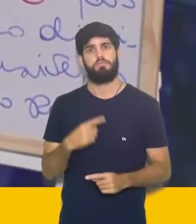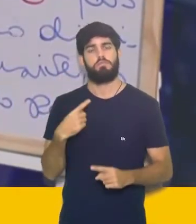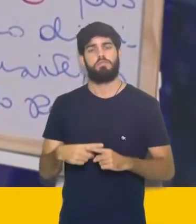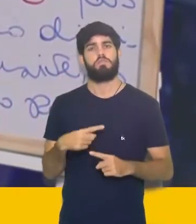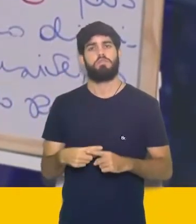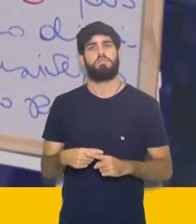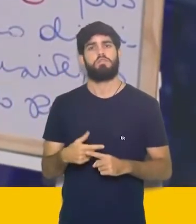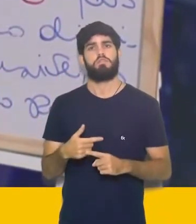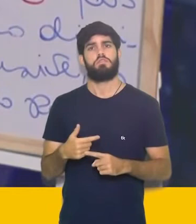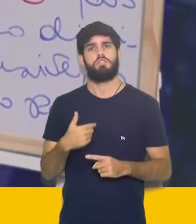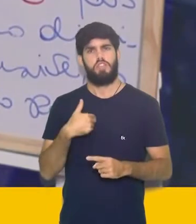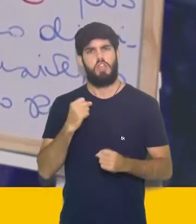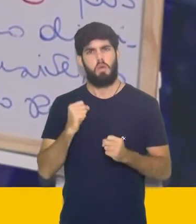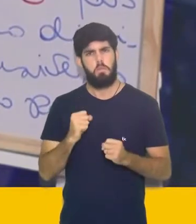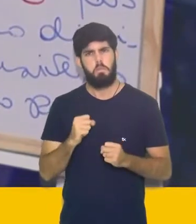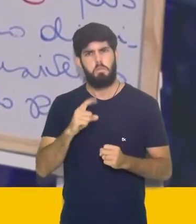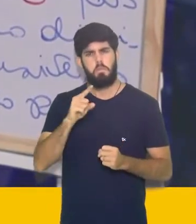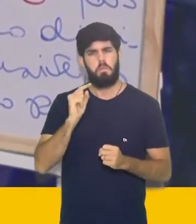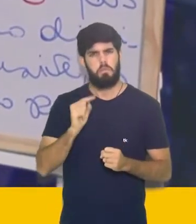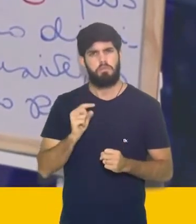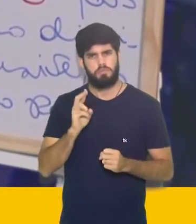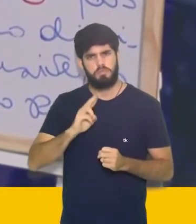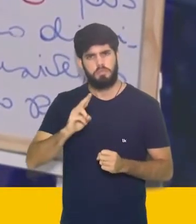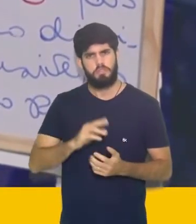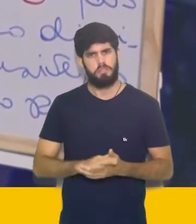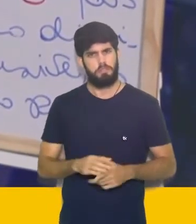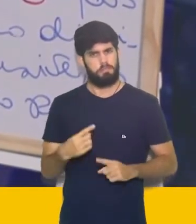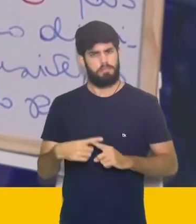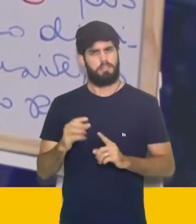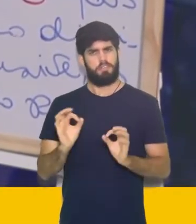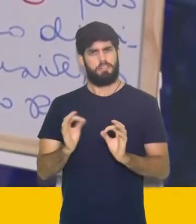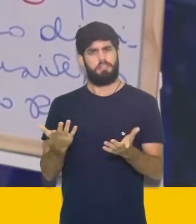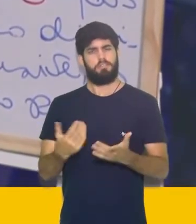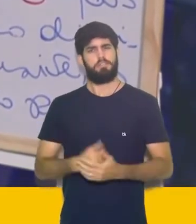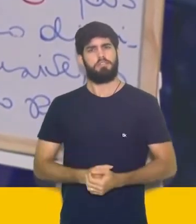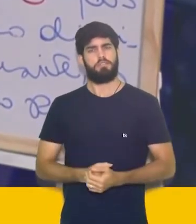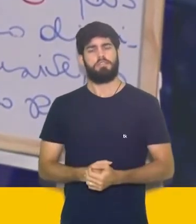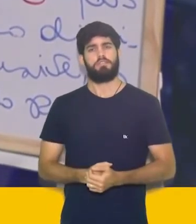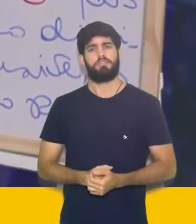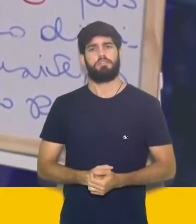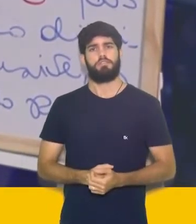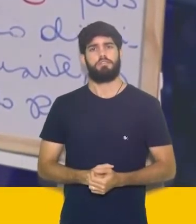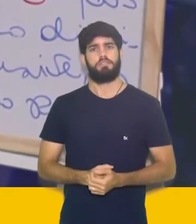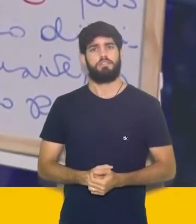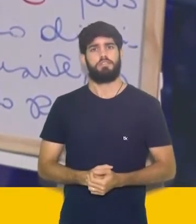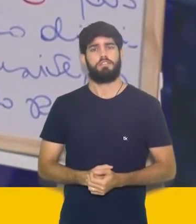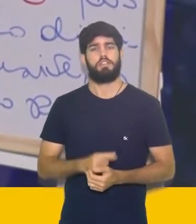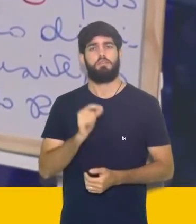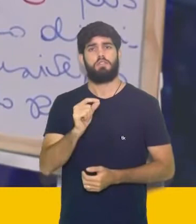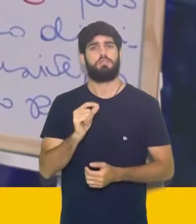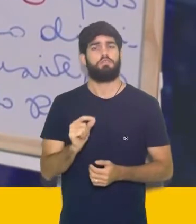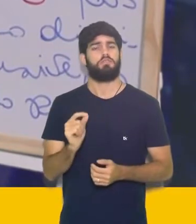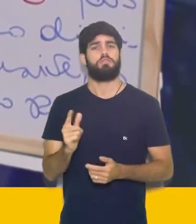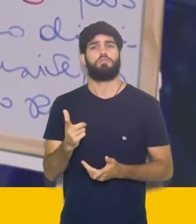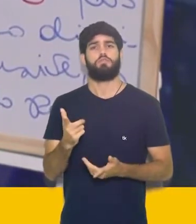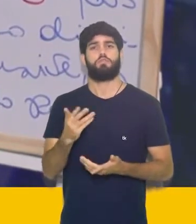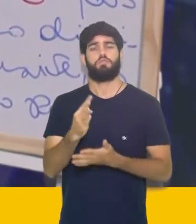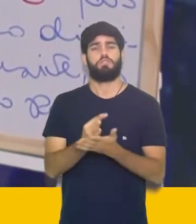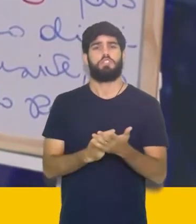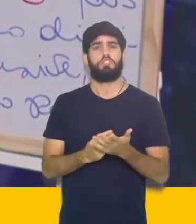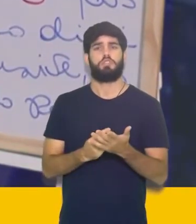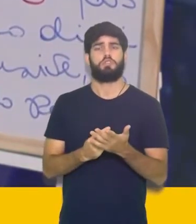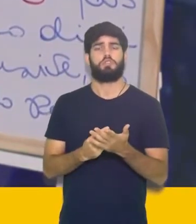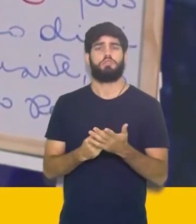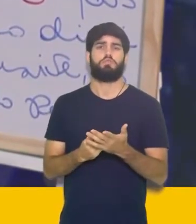estou exclamando isso. E eu posso usar exclamação? Pode, por que não? A pontuação do texto é o sentido do